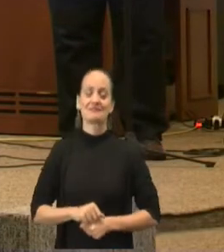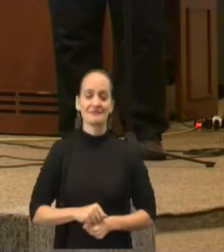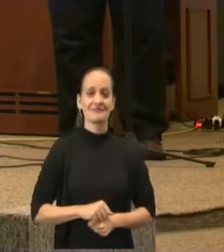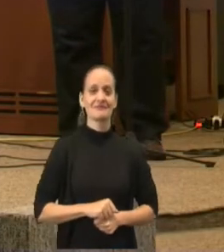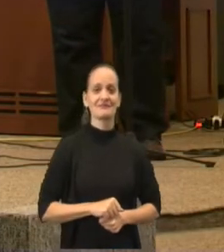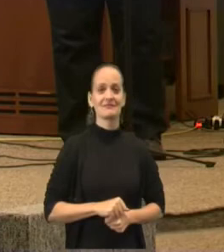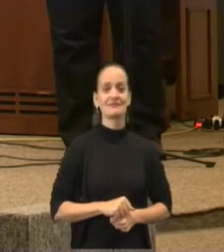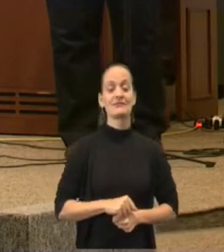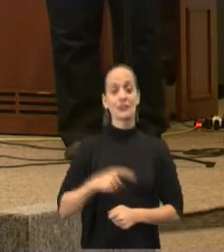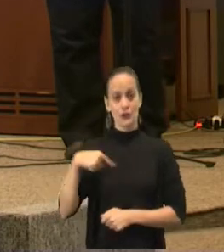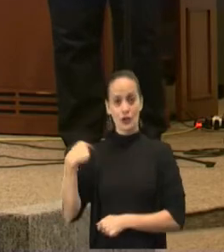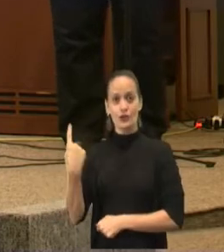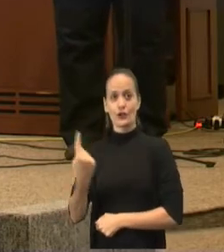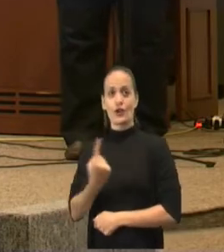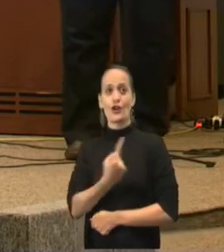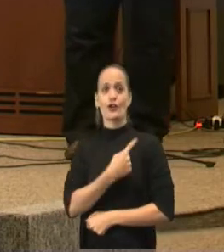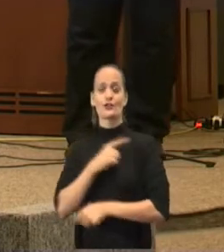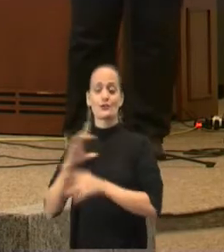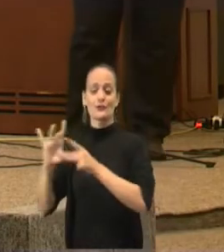enviou. Estamos